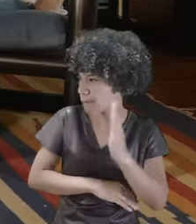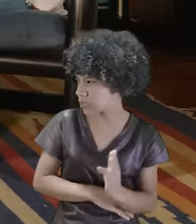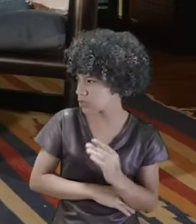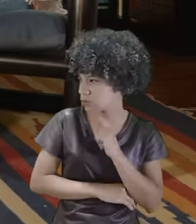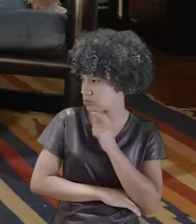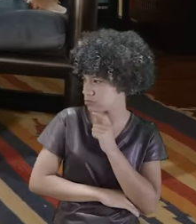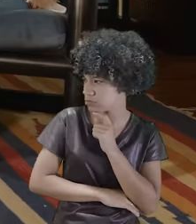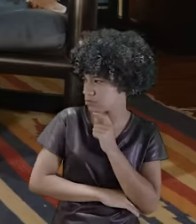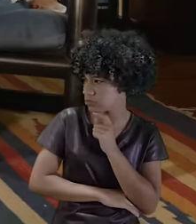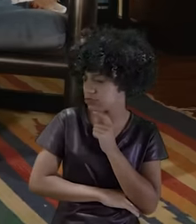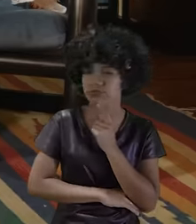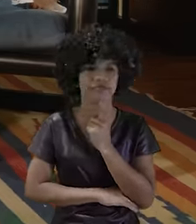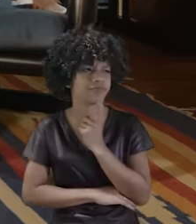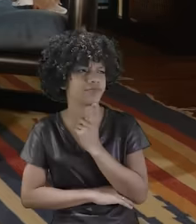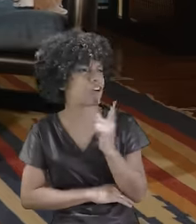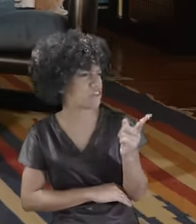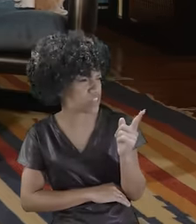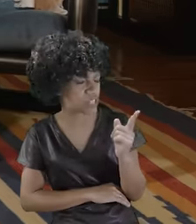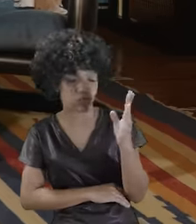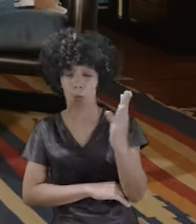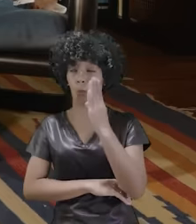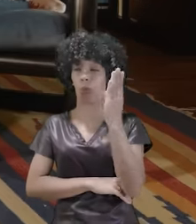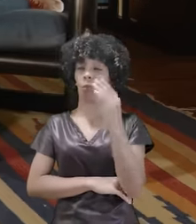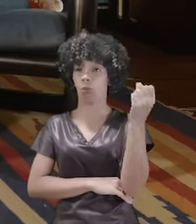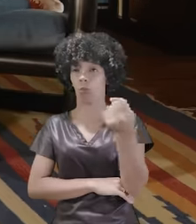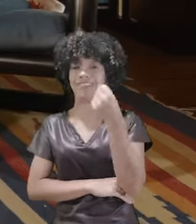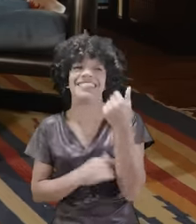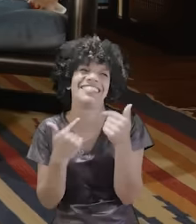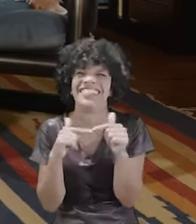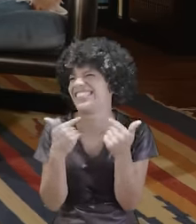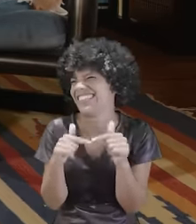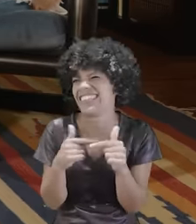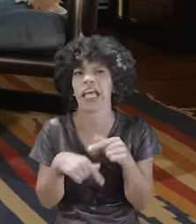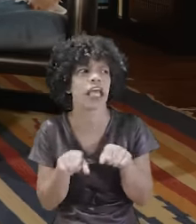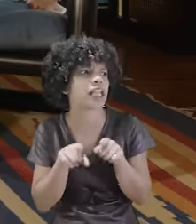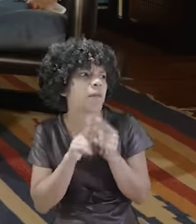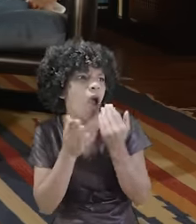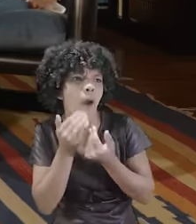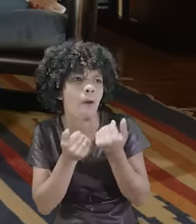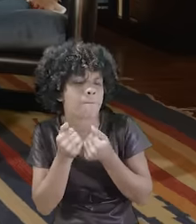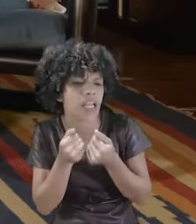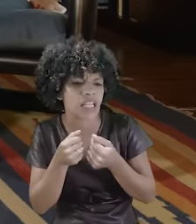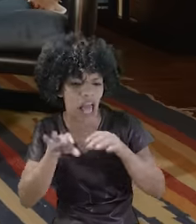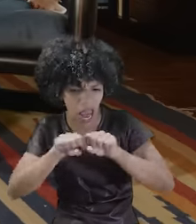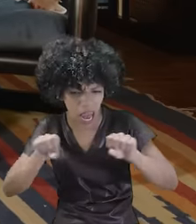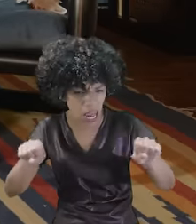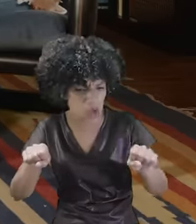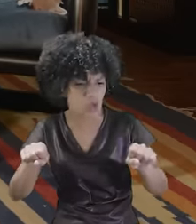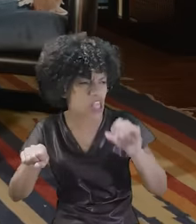e vocês bebem muito e come muito linguiça de